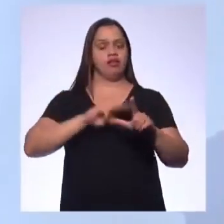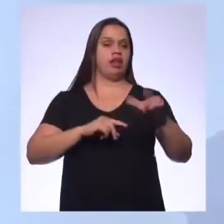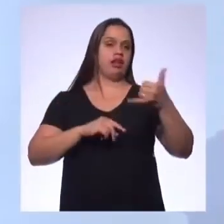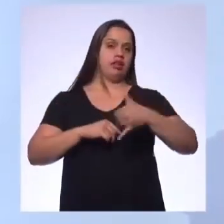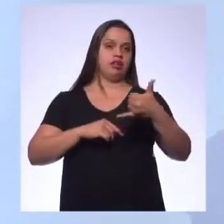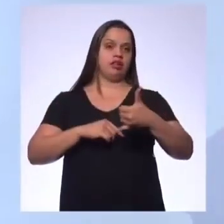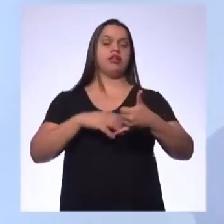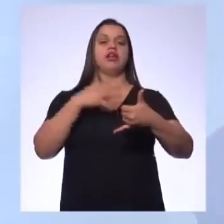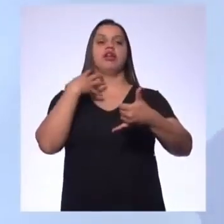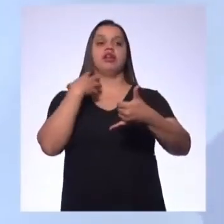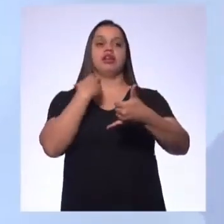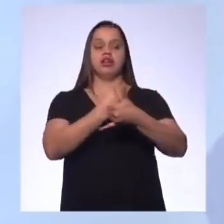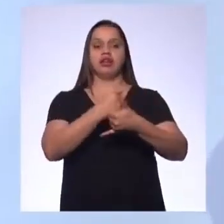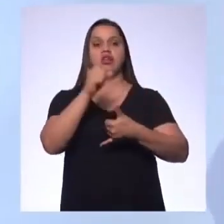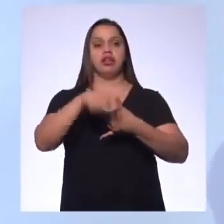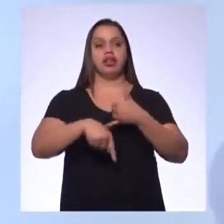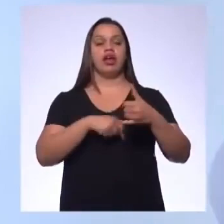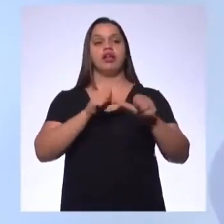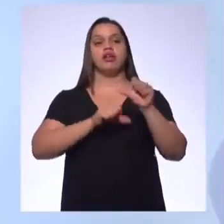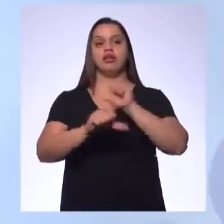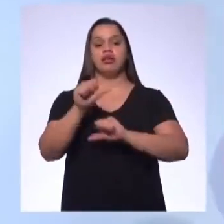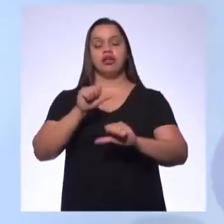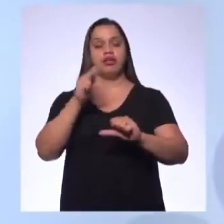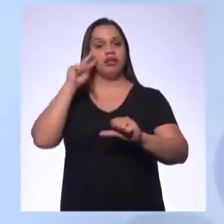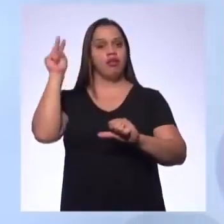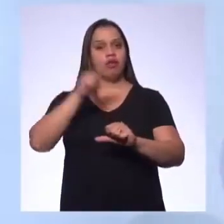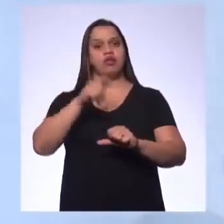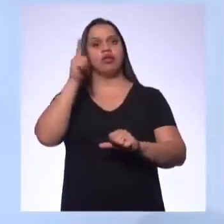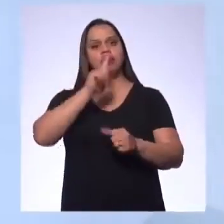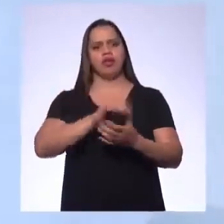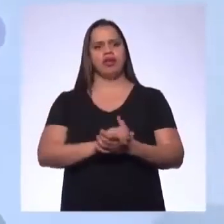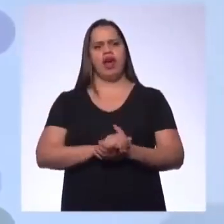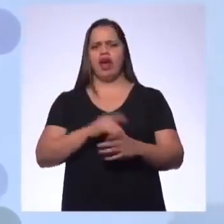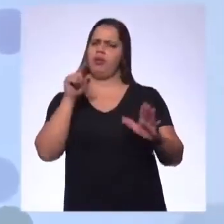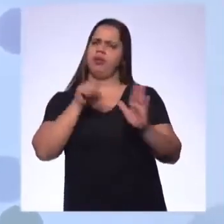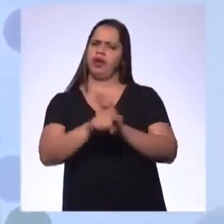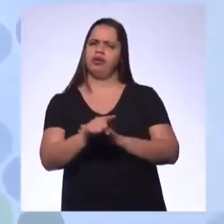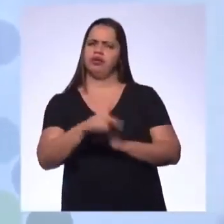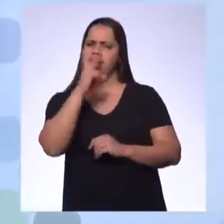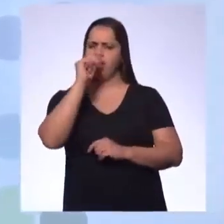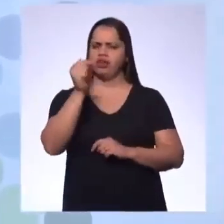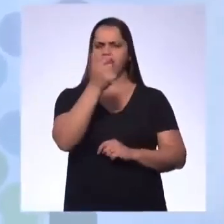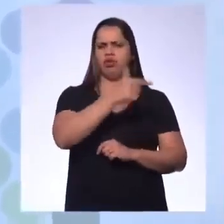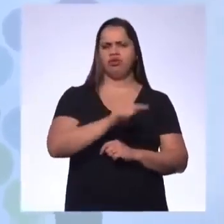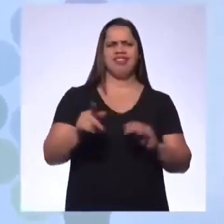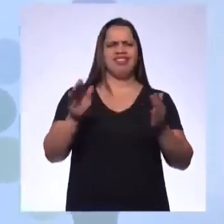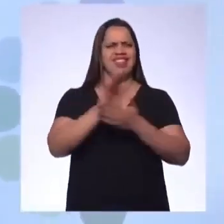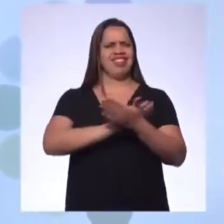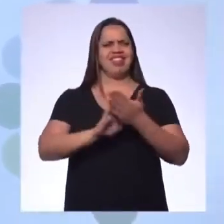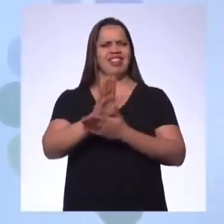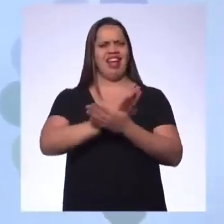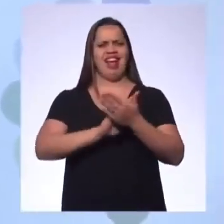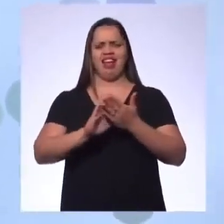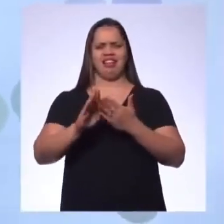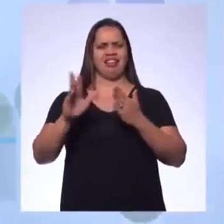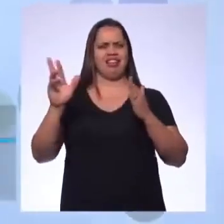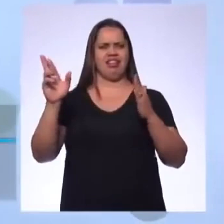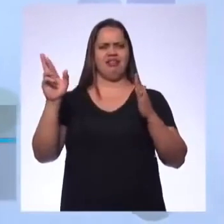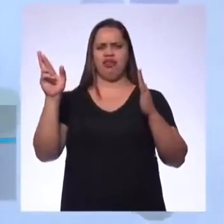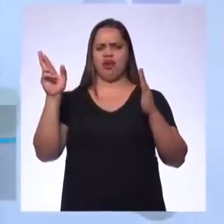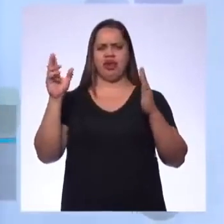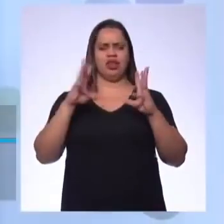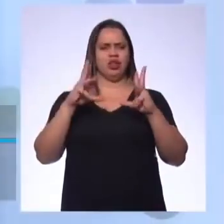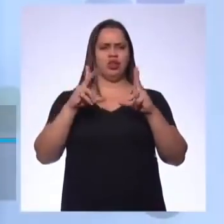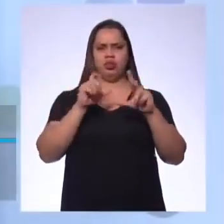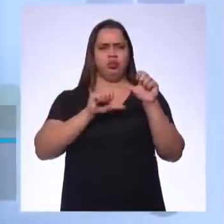essa imagem, que é transformado e leva até você. Você acha que tudo isso não teve nenhuma distorção? Você acha que isso não teve nenhuma